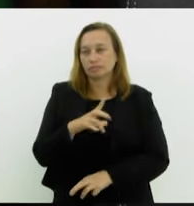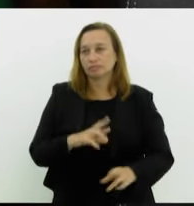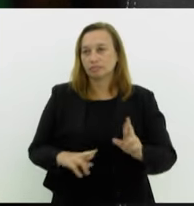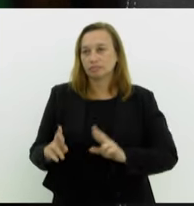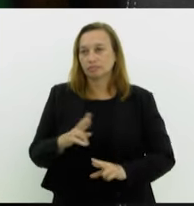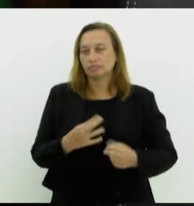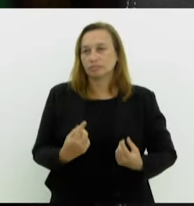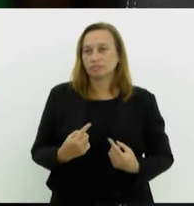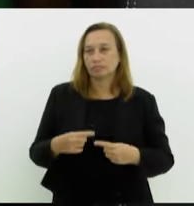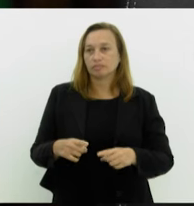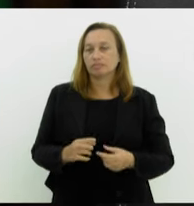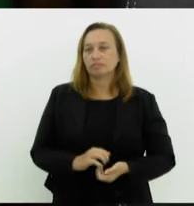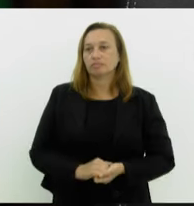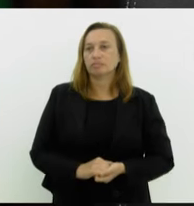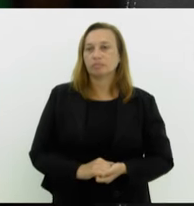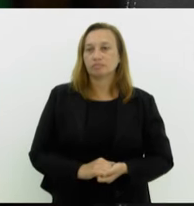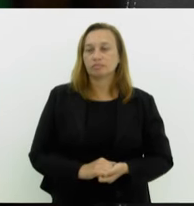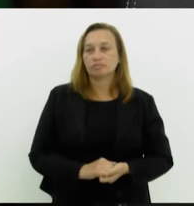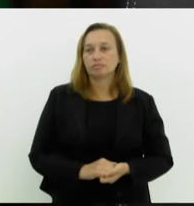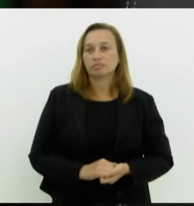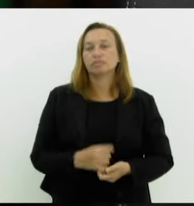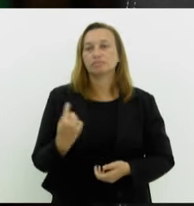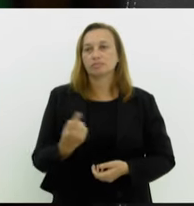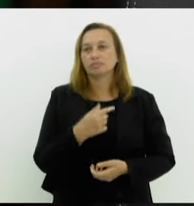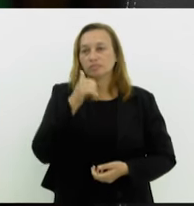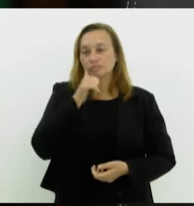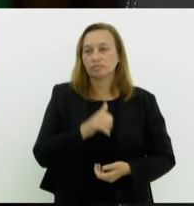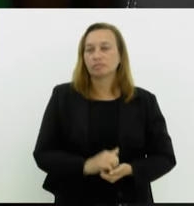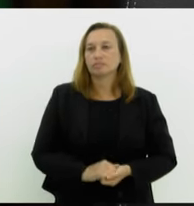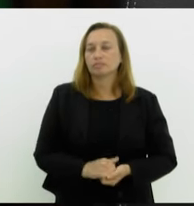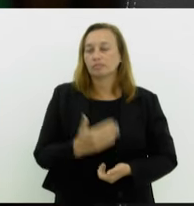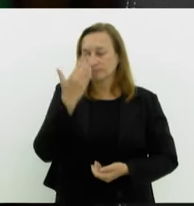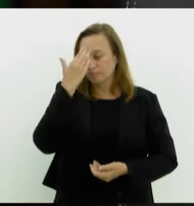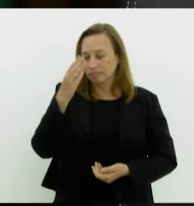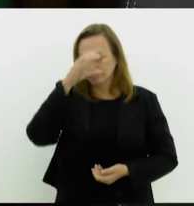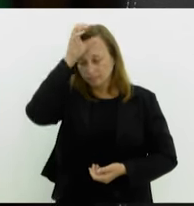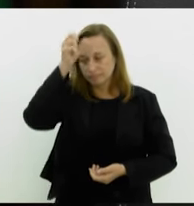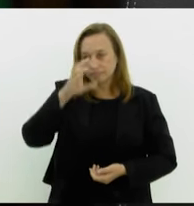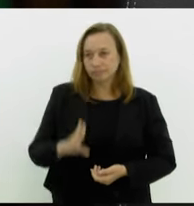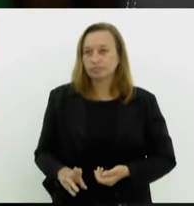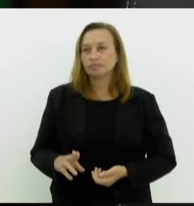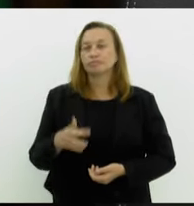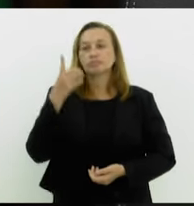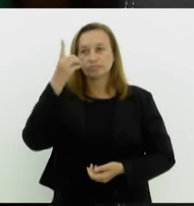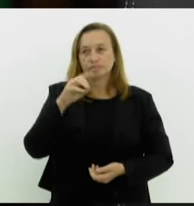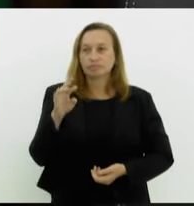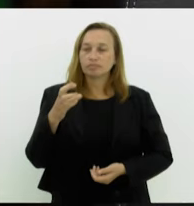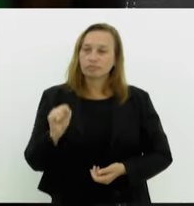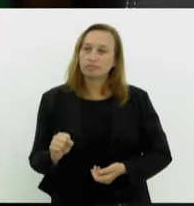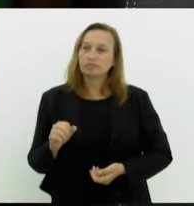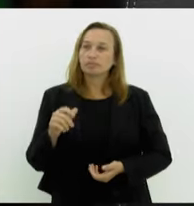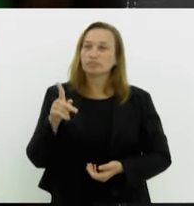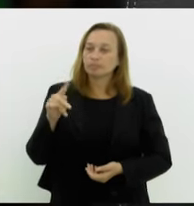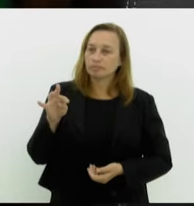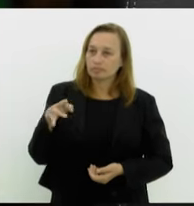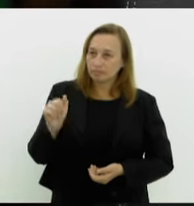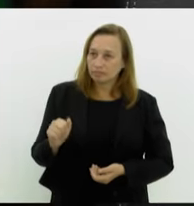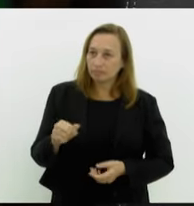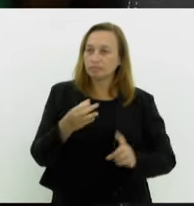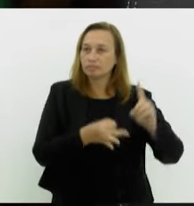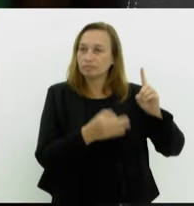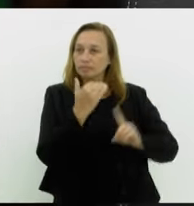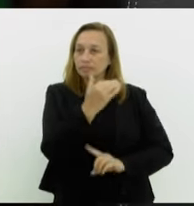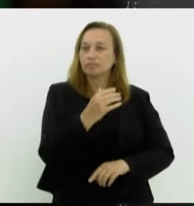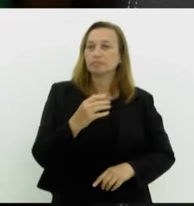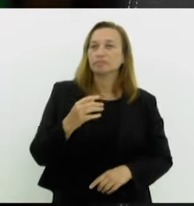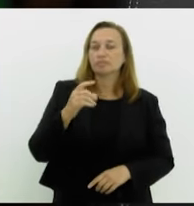enfrentamento e autonomia econômica das nossas mulheres muito obrigada ti juu deputada Soraia dout Patrícia desembargadora Adriana deputada